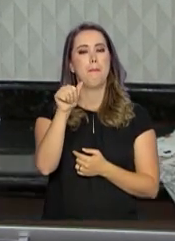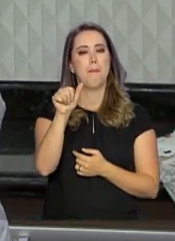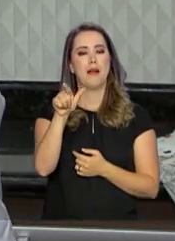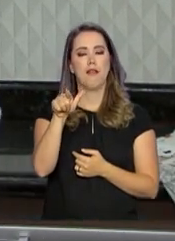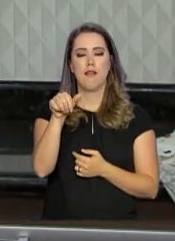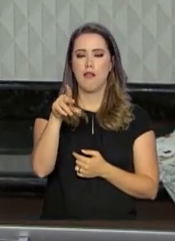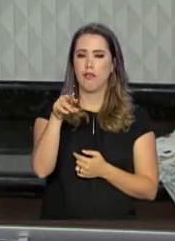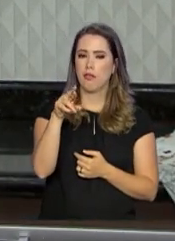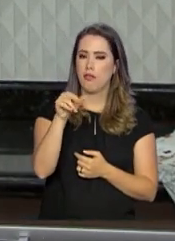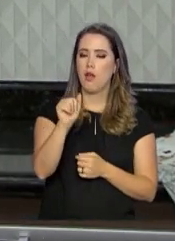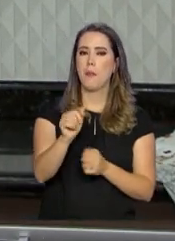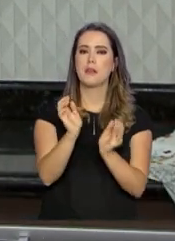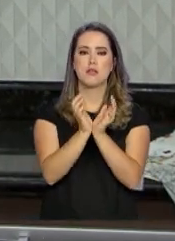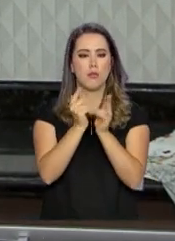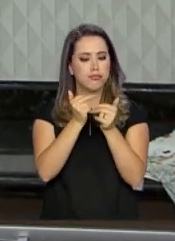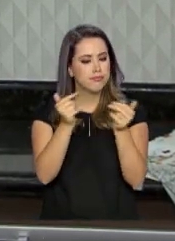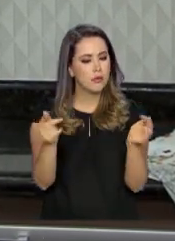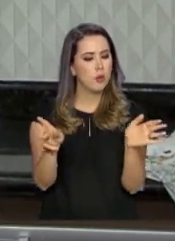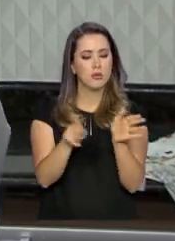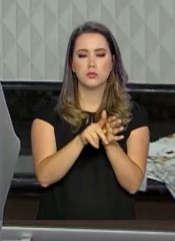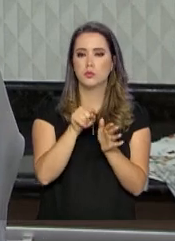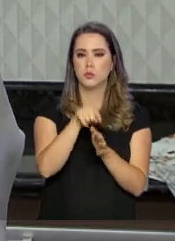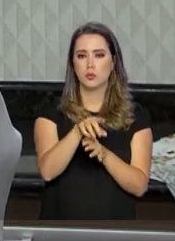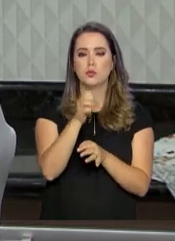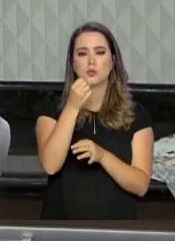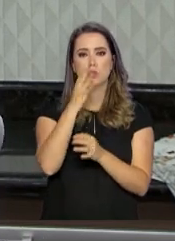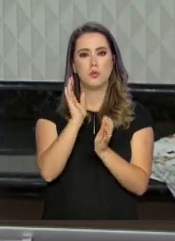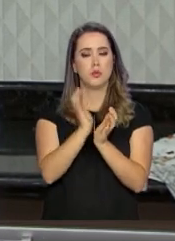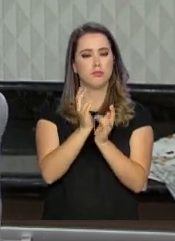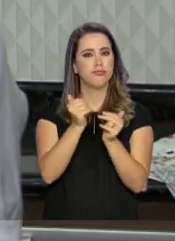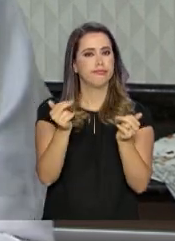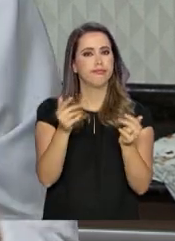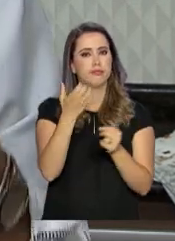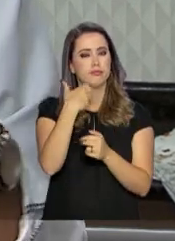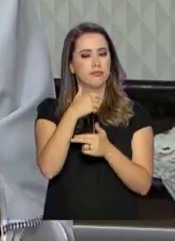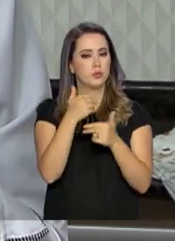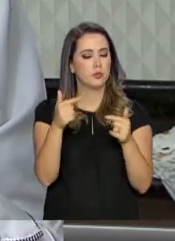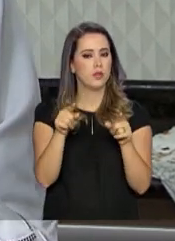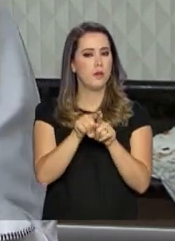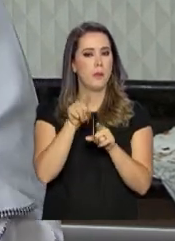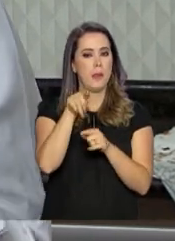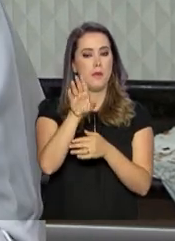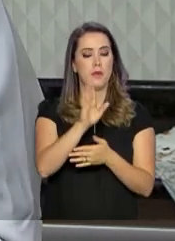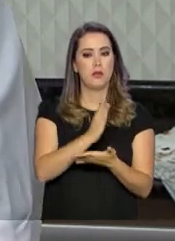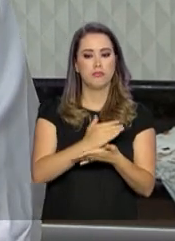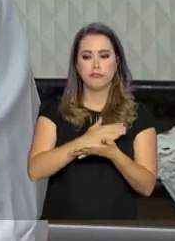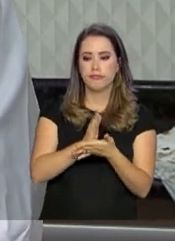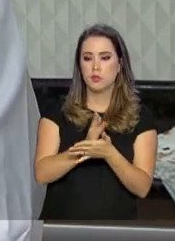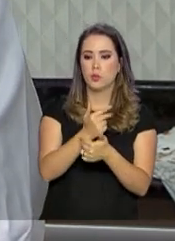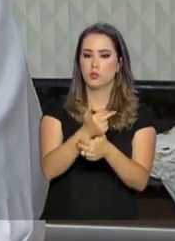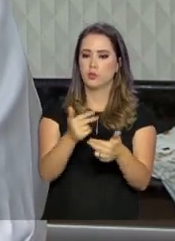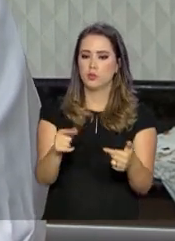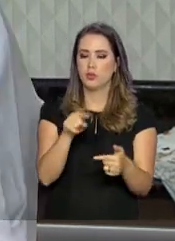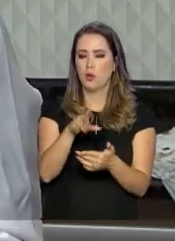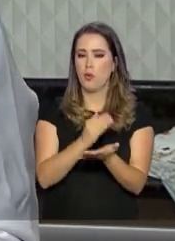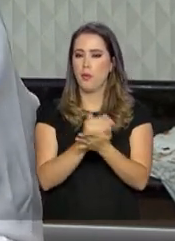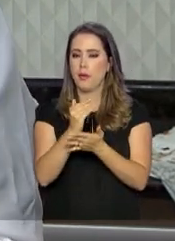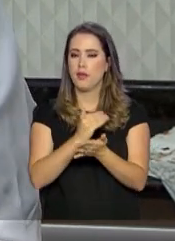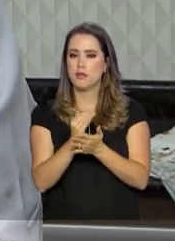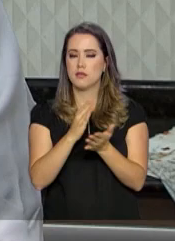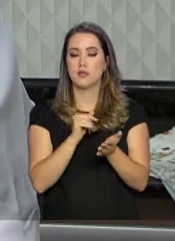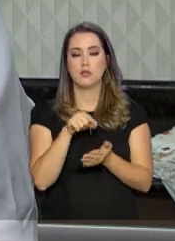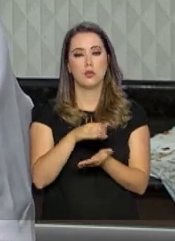dura em frutas e vegetais com folhagem ea criança ela começa os primeiros hábitos dela